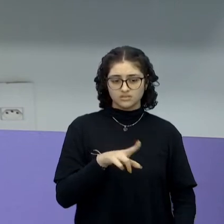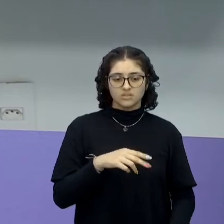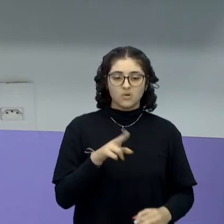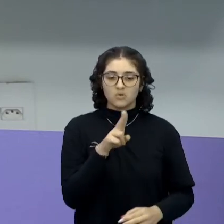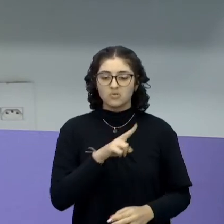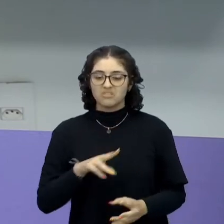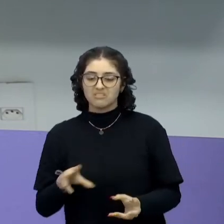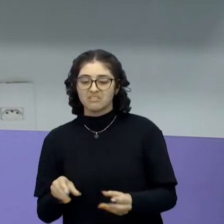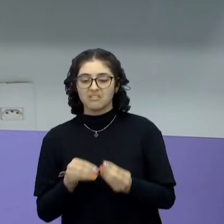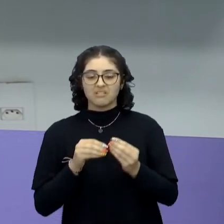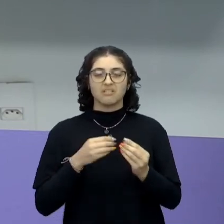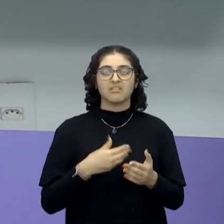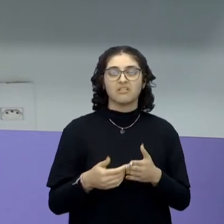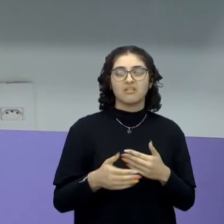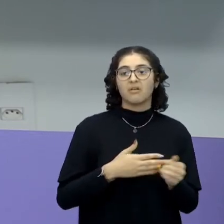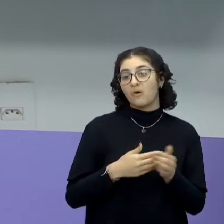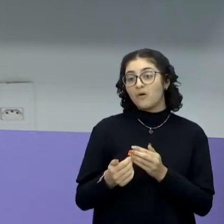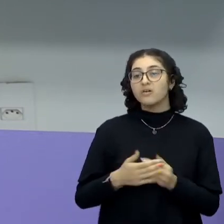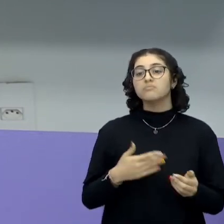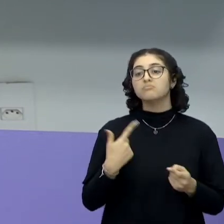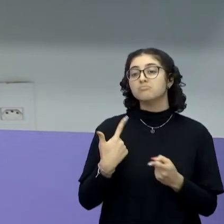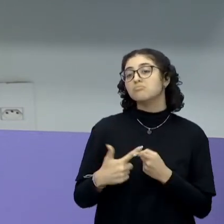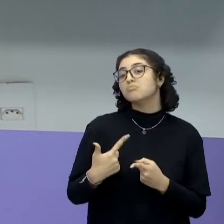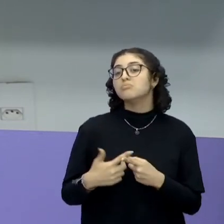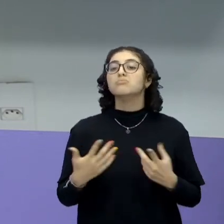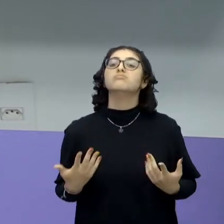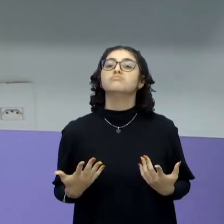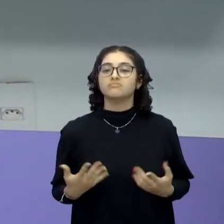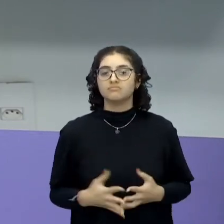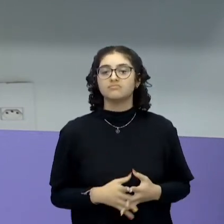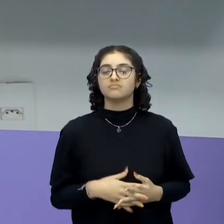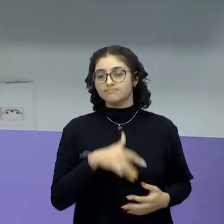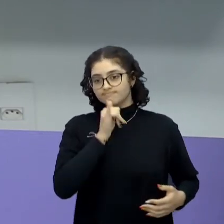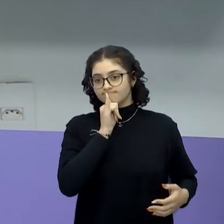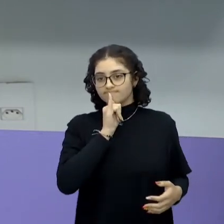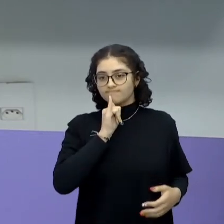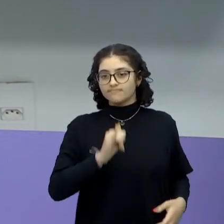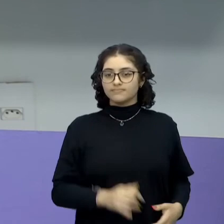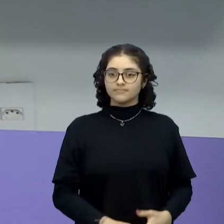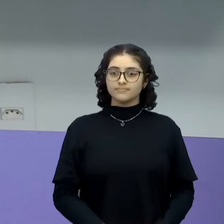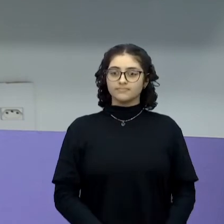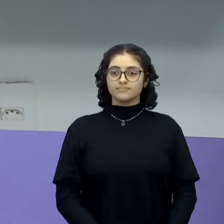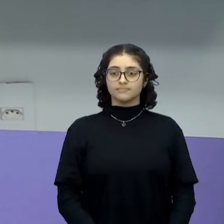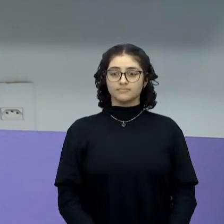instrumentais, meramente instrumentais, como, por exemplo,